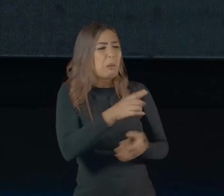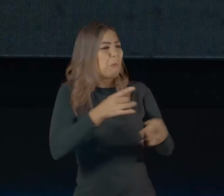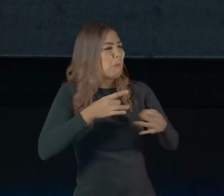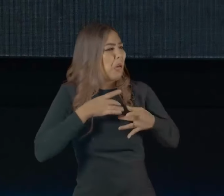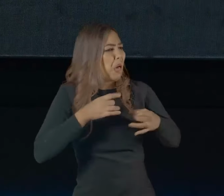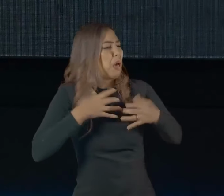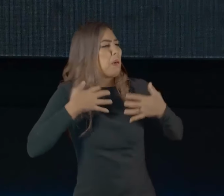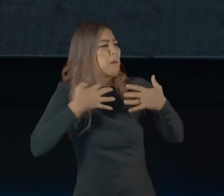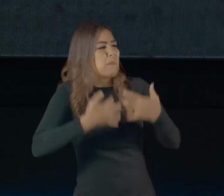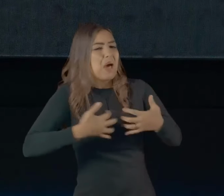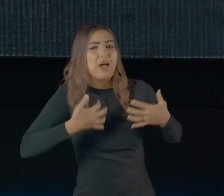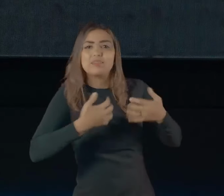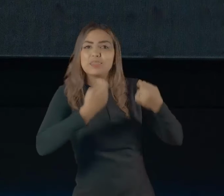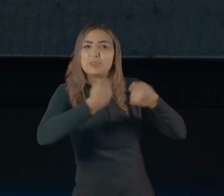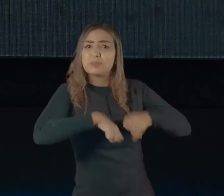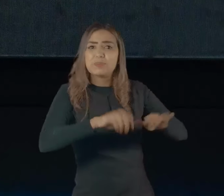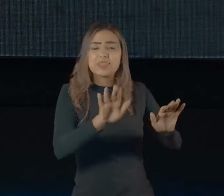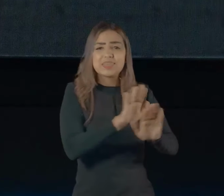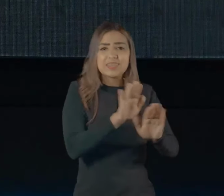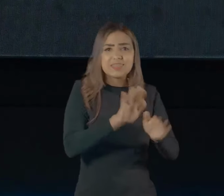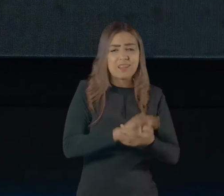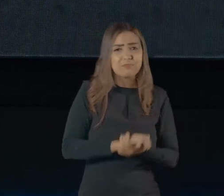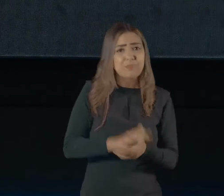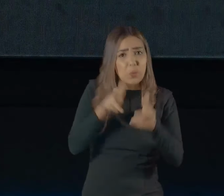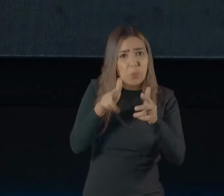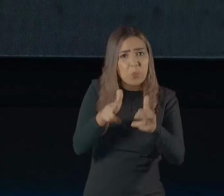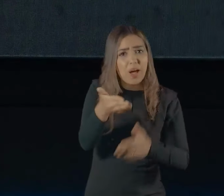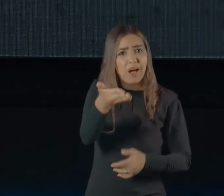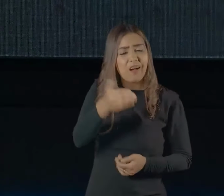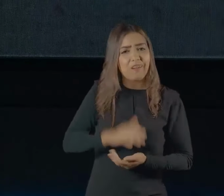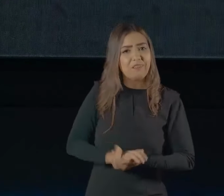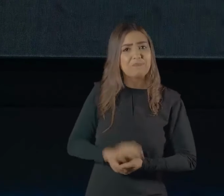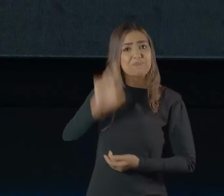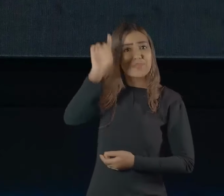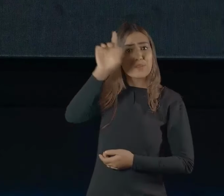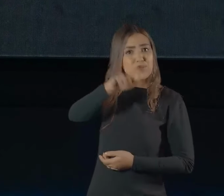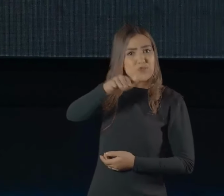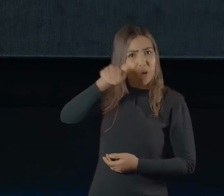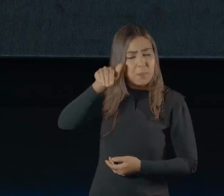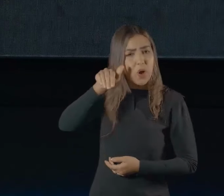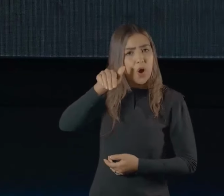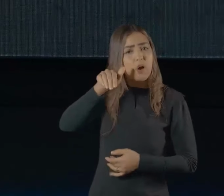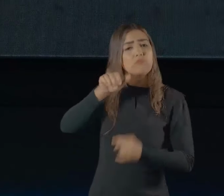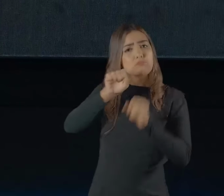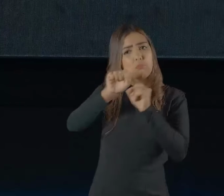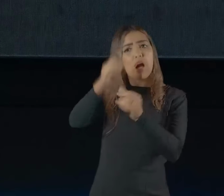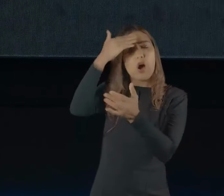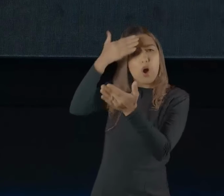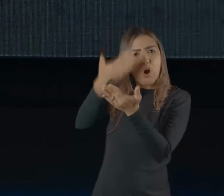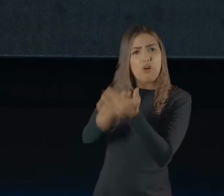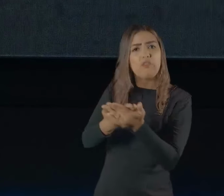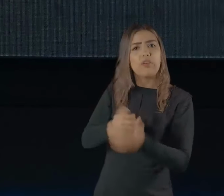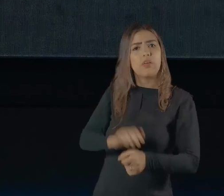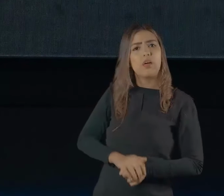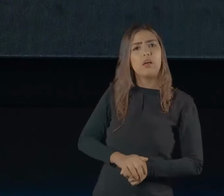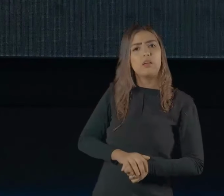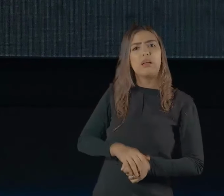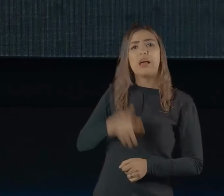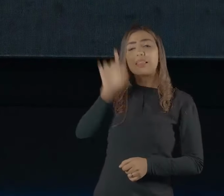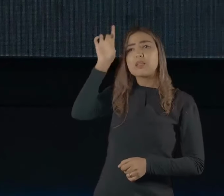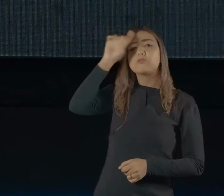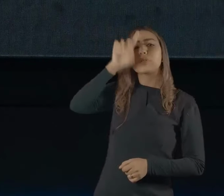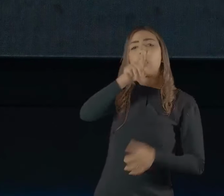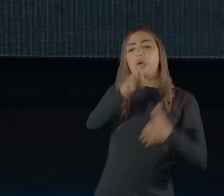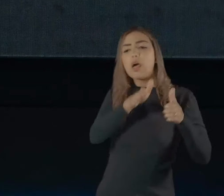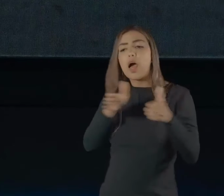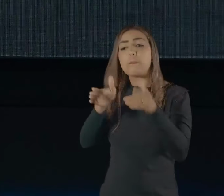temas. Querido, se Deus te chamou, vá por esse caminho. Não tenha medo de seguir,